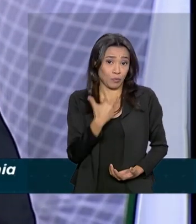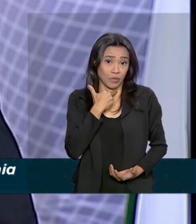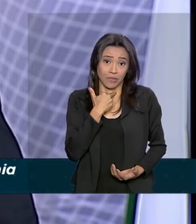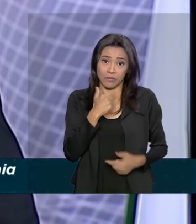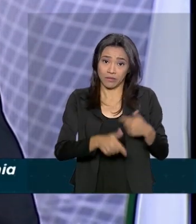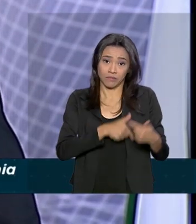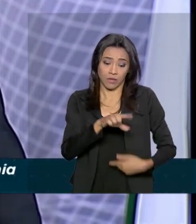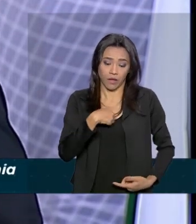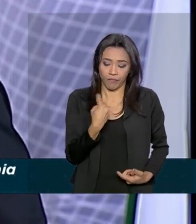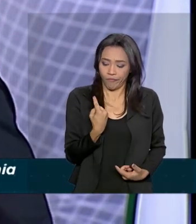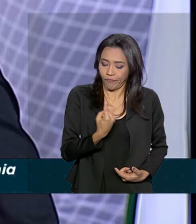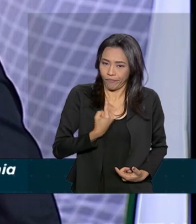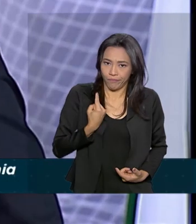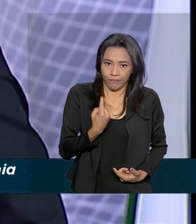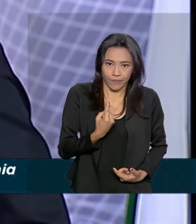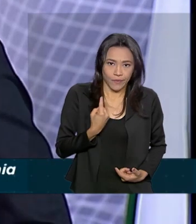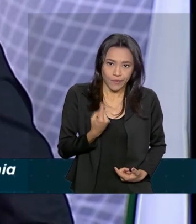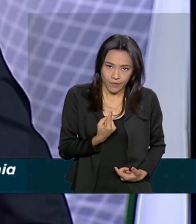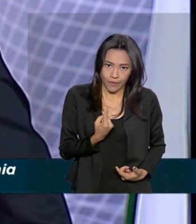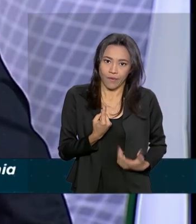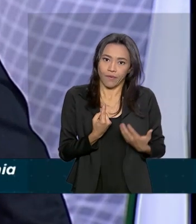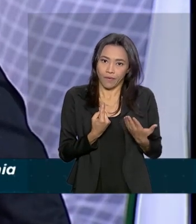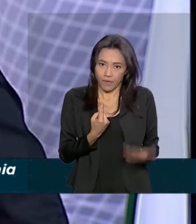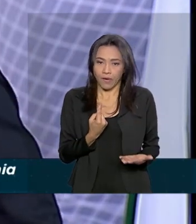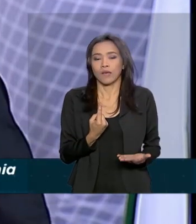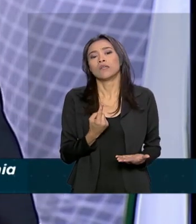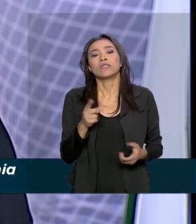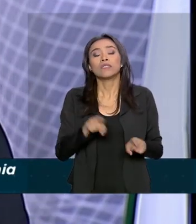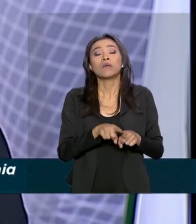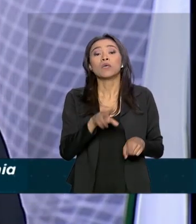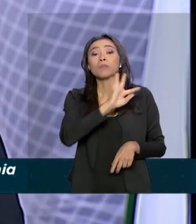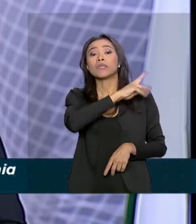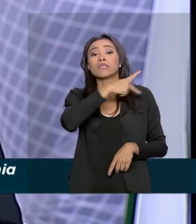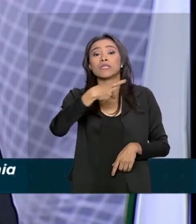sozinho. Prezado Fux do Supremo Tribunal Federal,